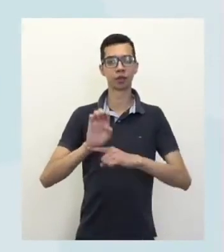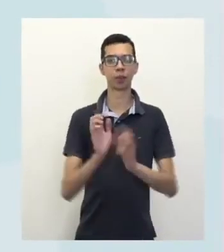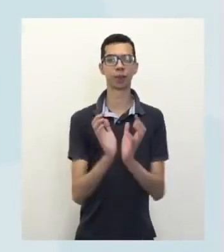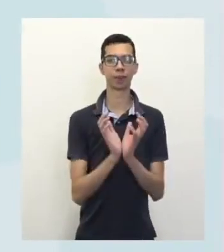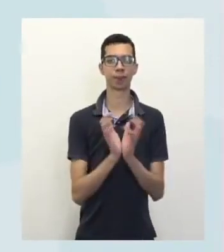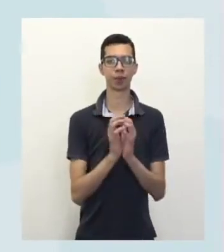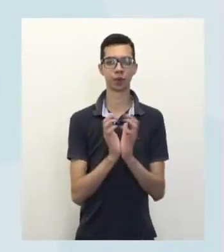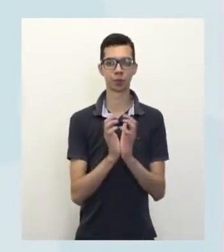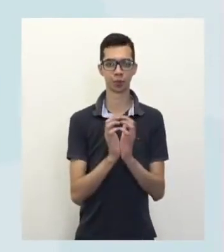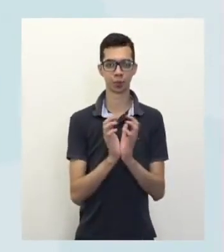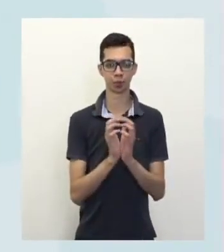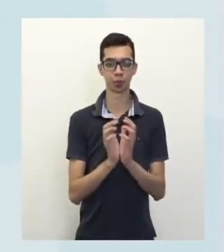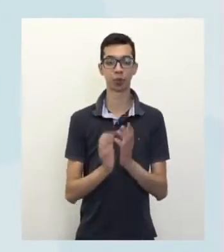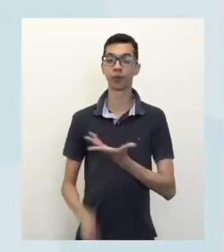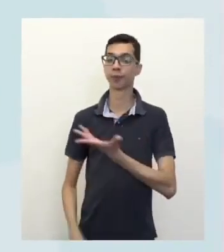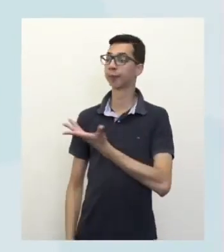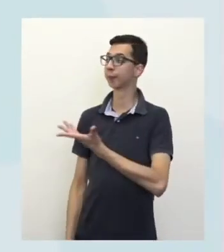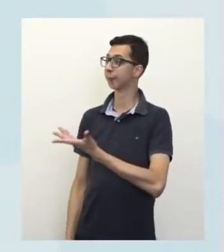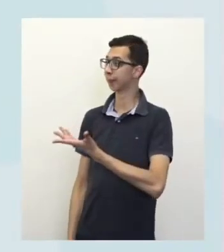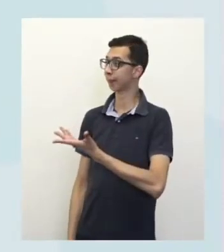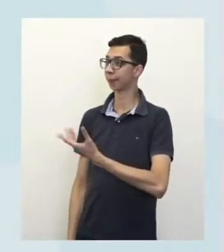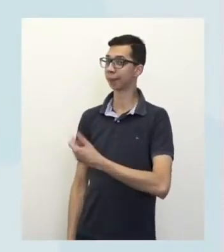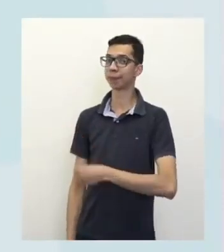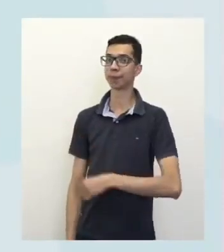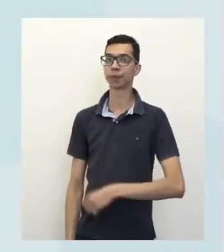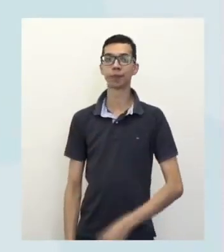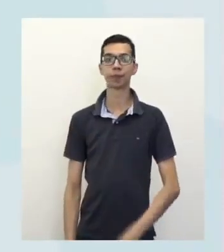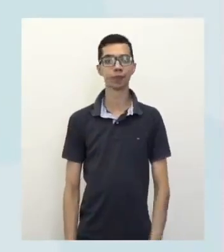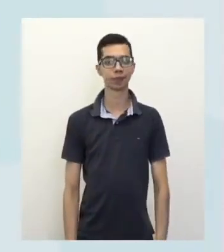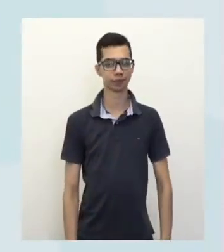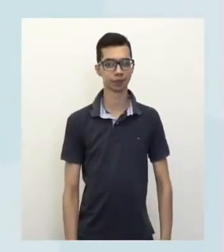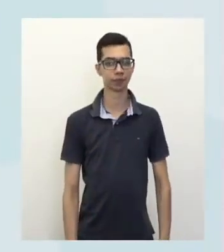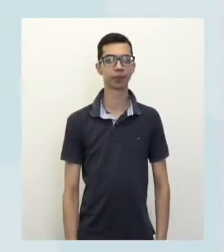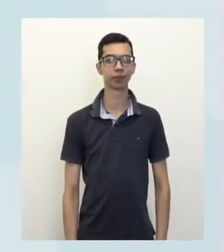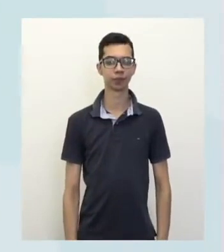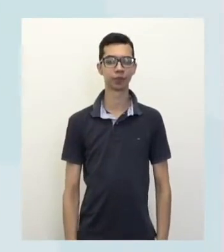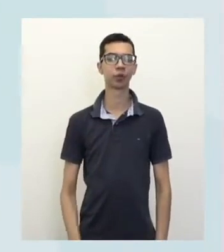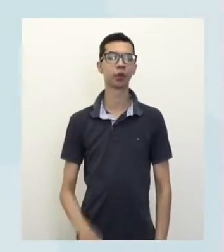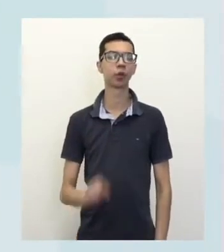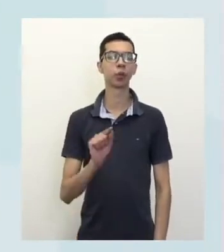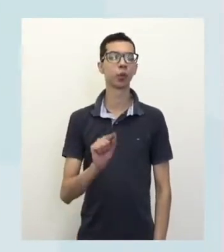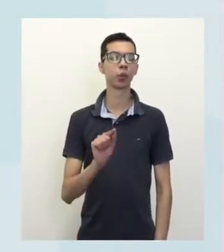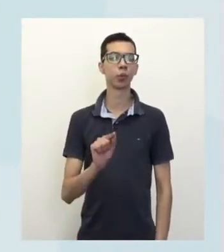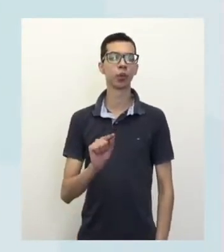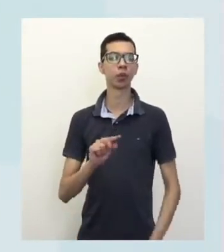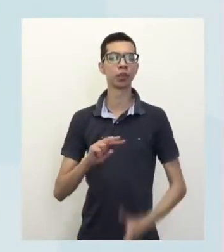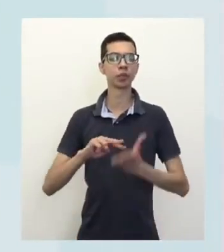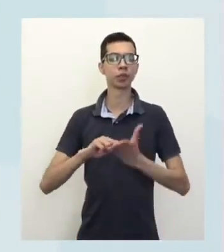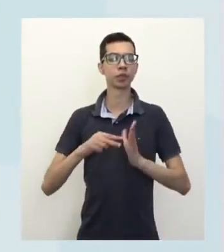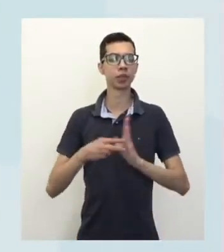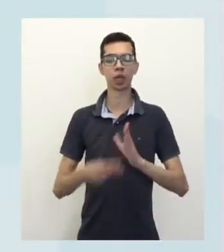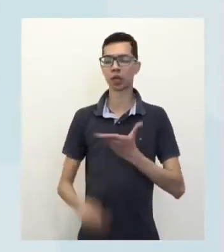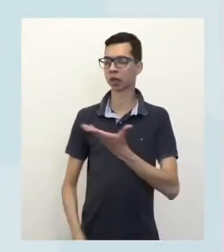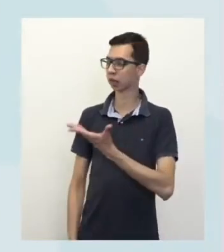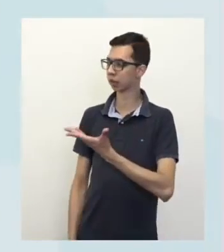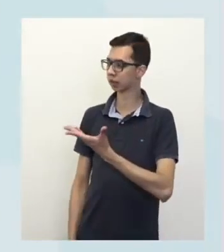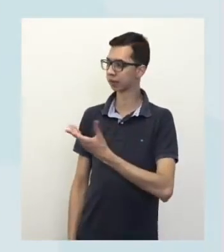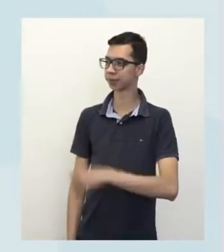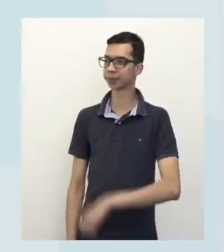Essa mega estrutura, esse complexo, na realidade, é a soma de